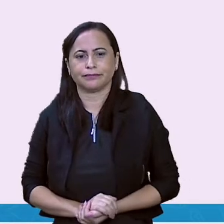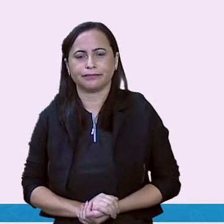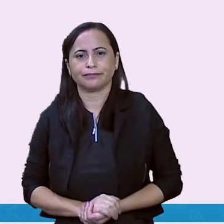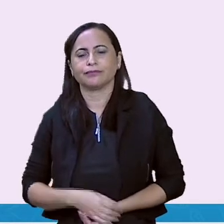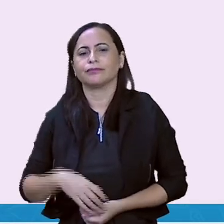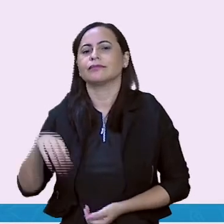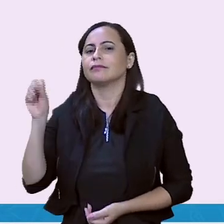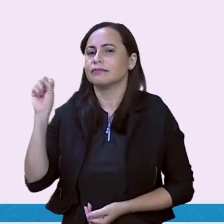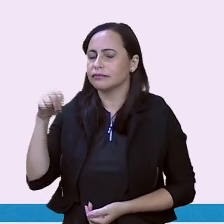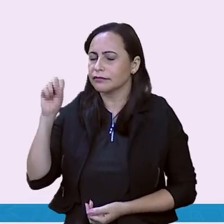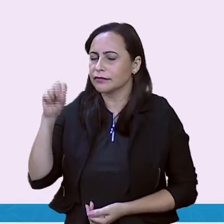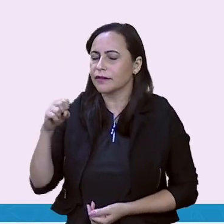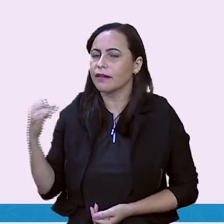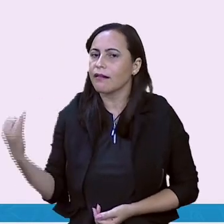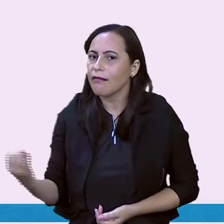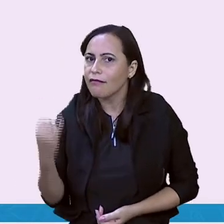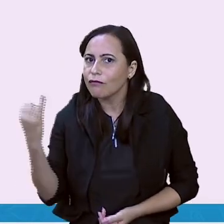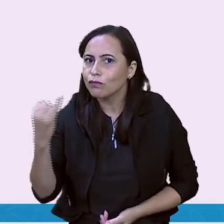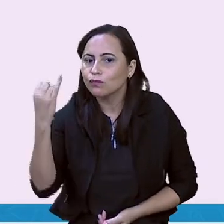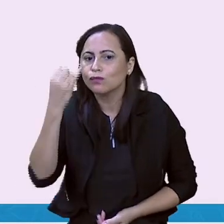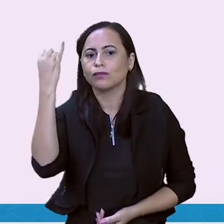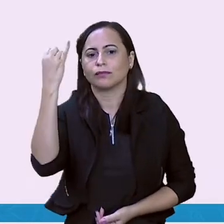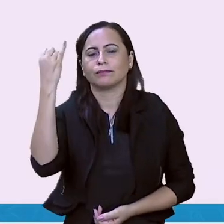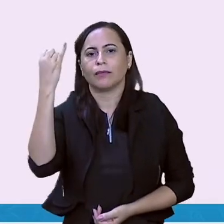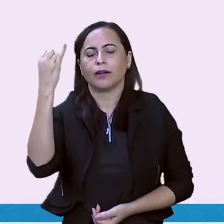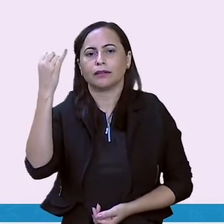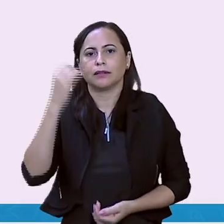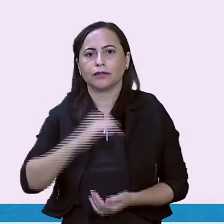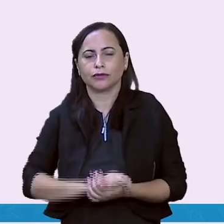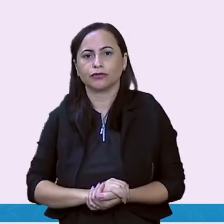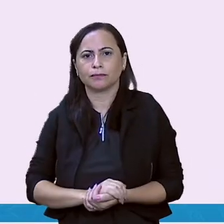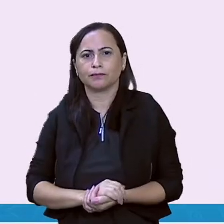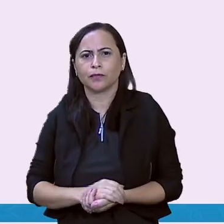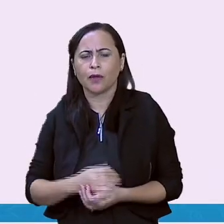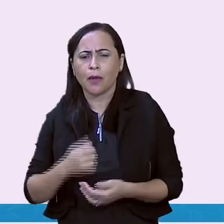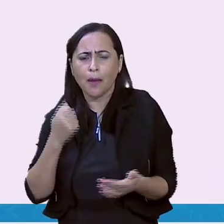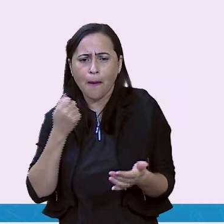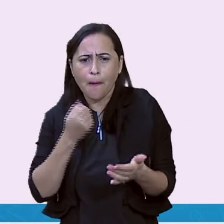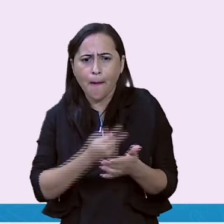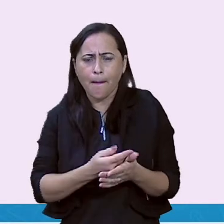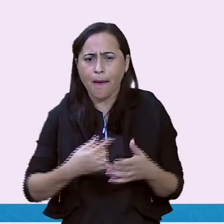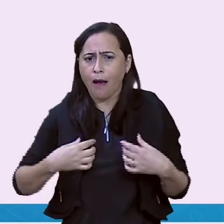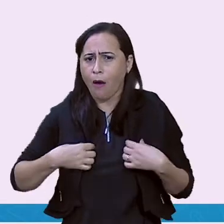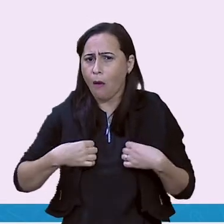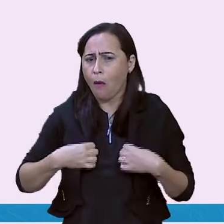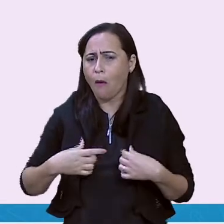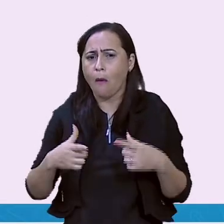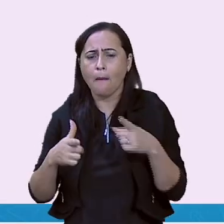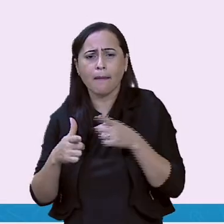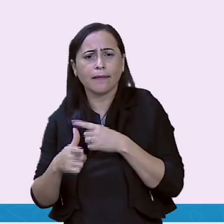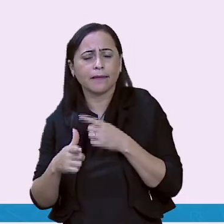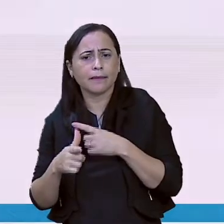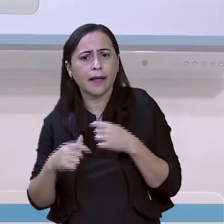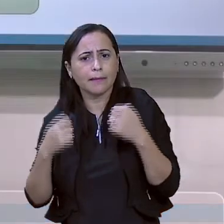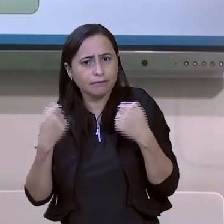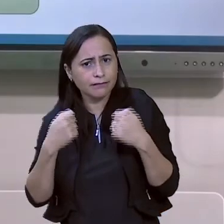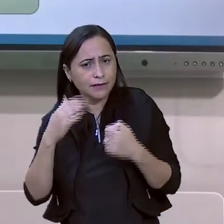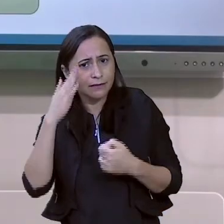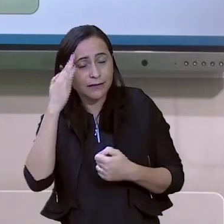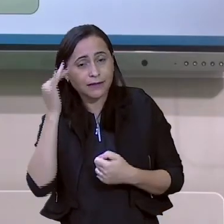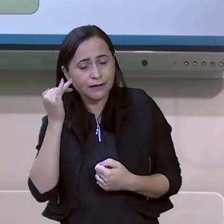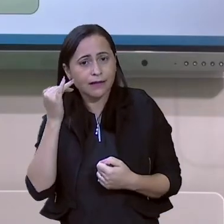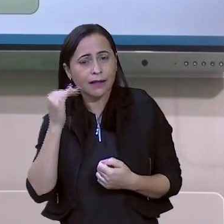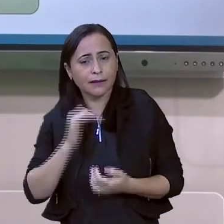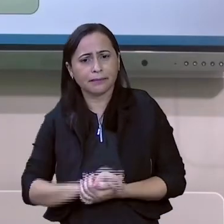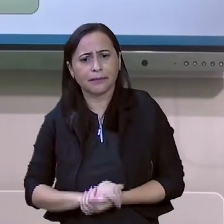Sim, é muito importante. Até para comprar roupas e sapatos, devemos saber as nossas medidas, né?